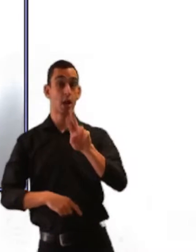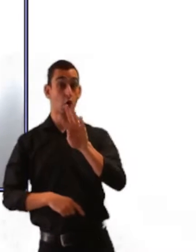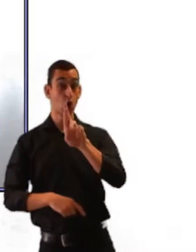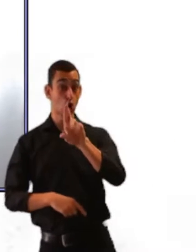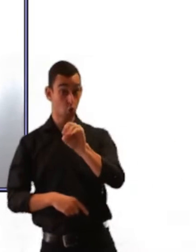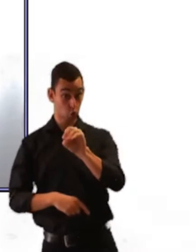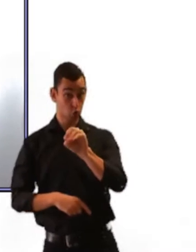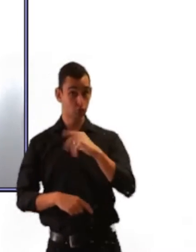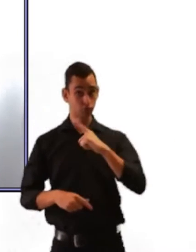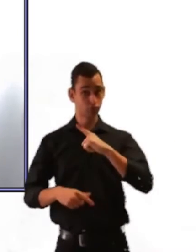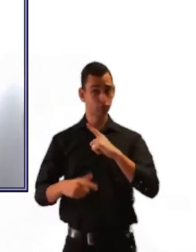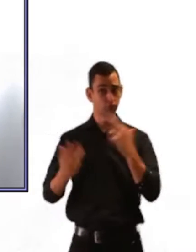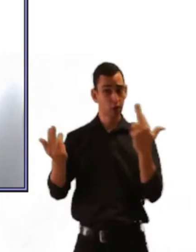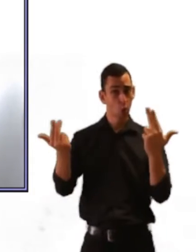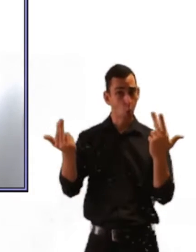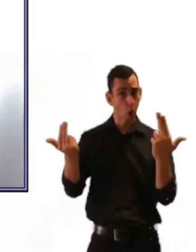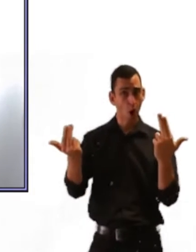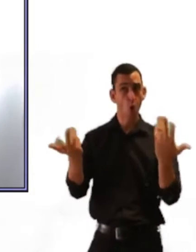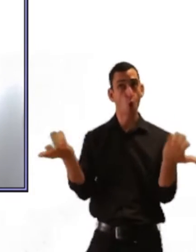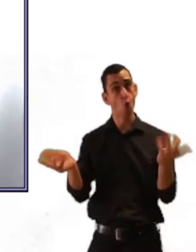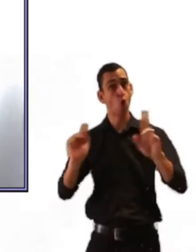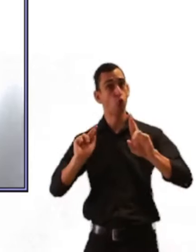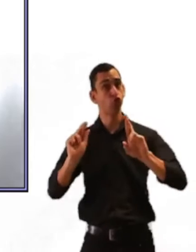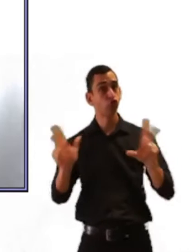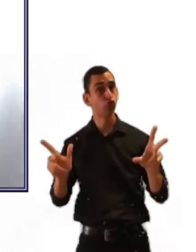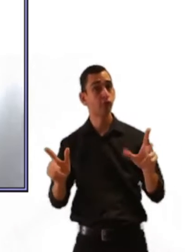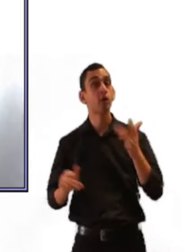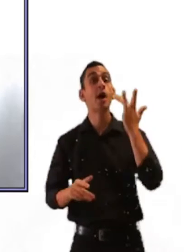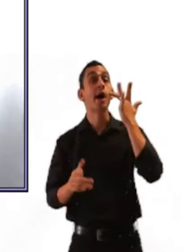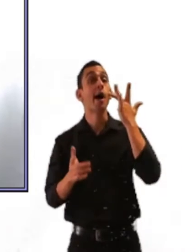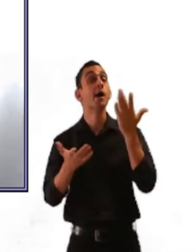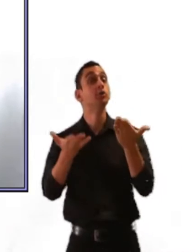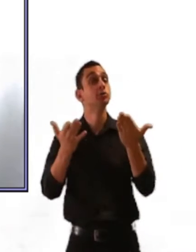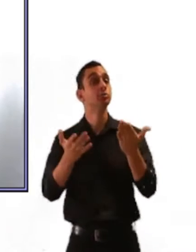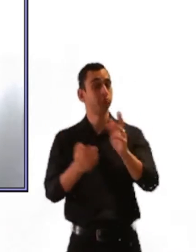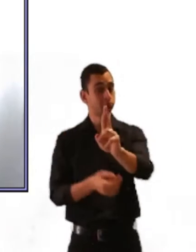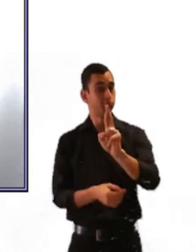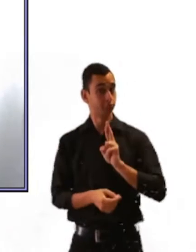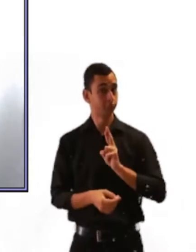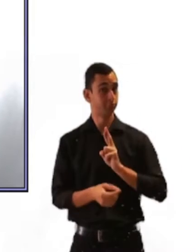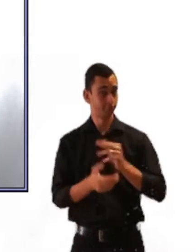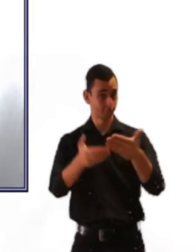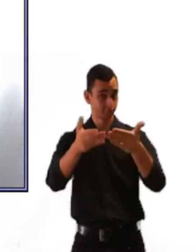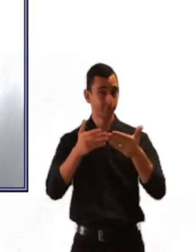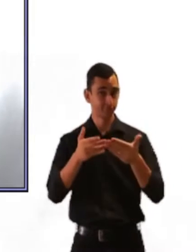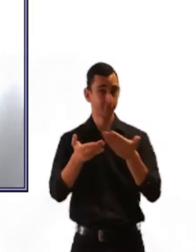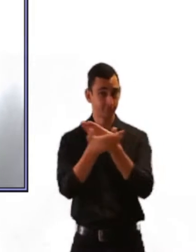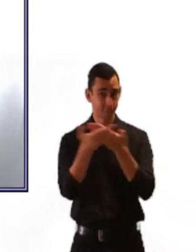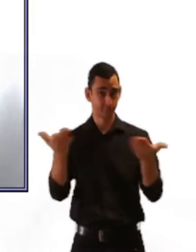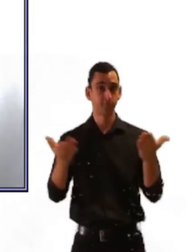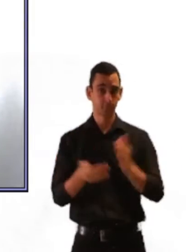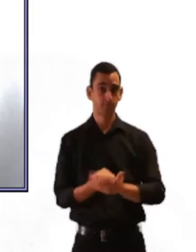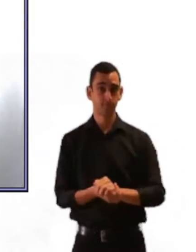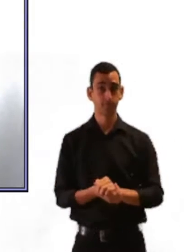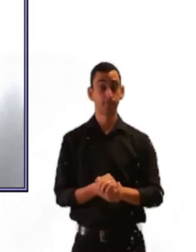de estratégias? Existe esse juiz? Então, uma coisa que a gente tem que distinguir é,